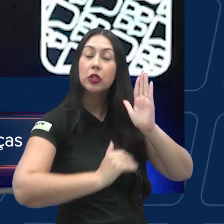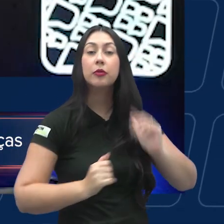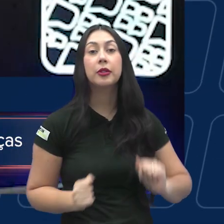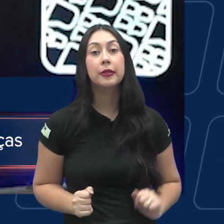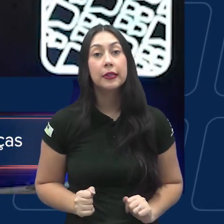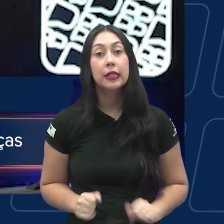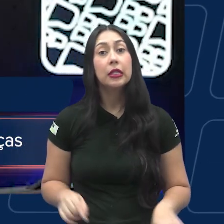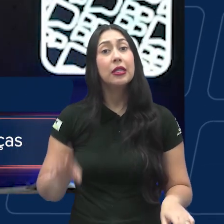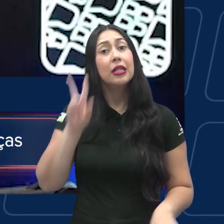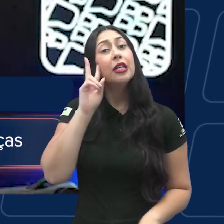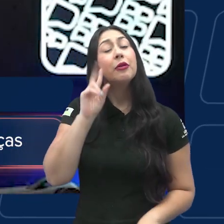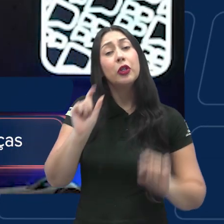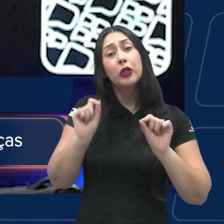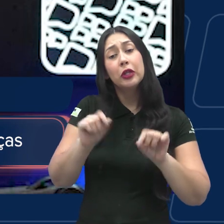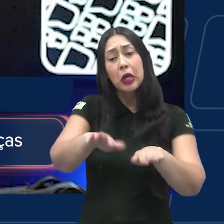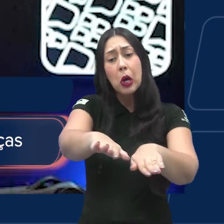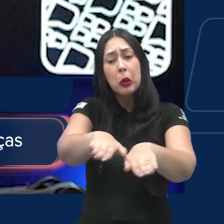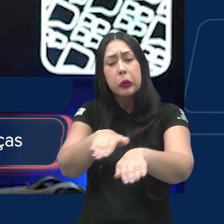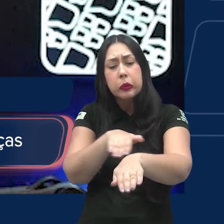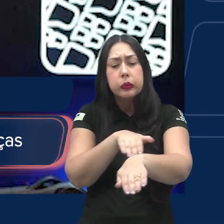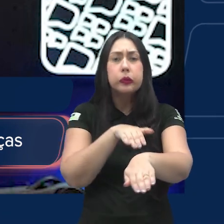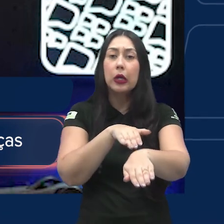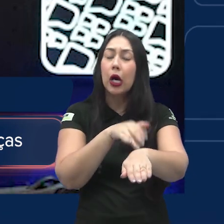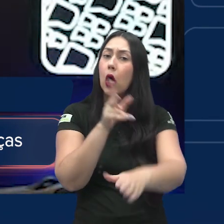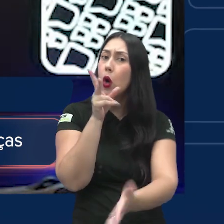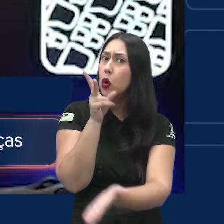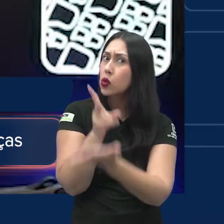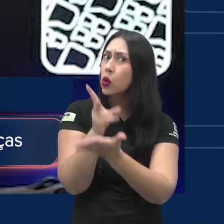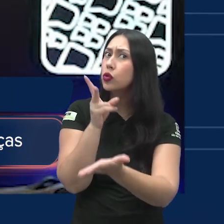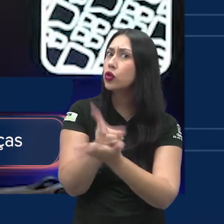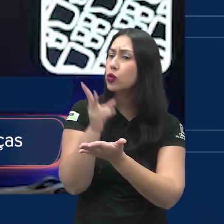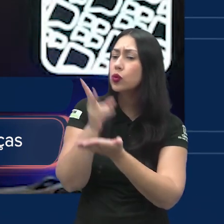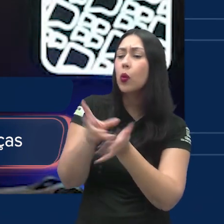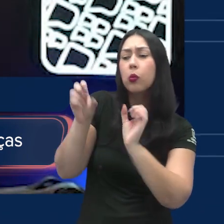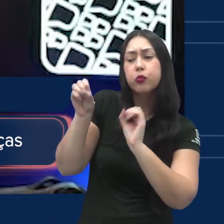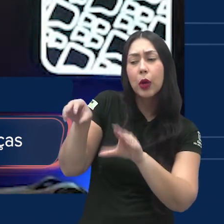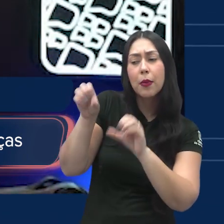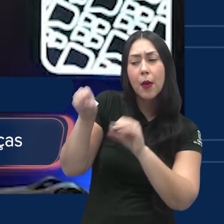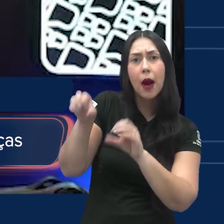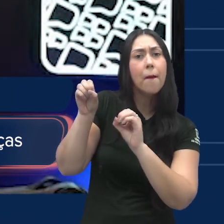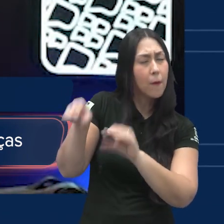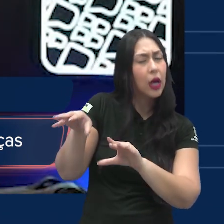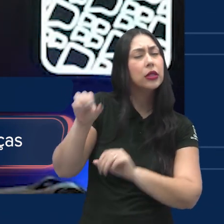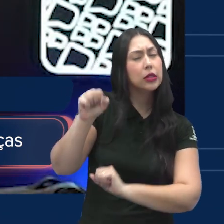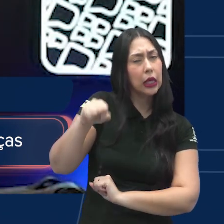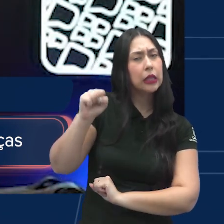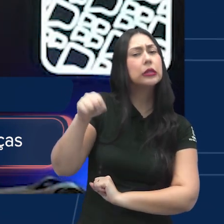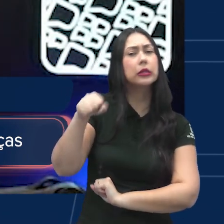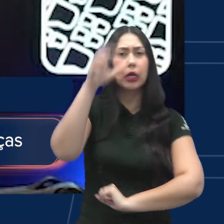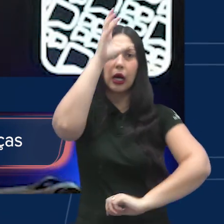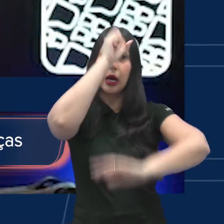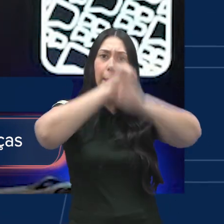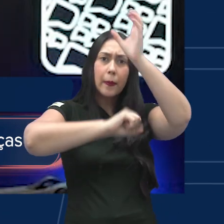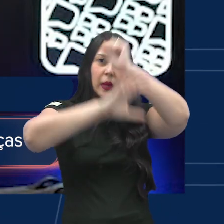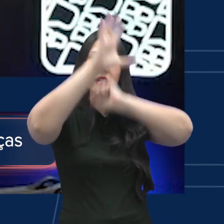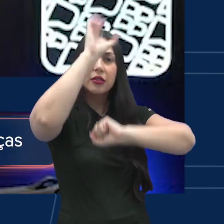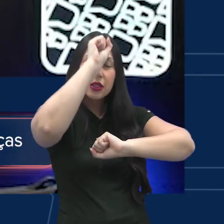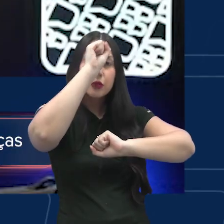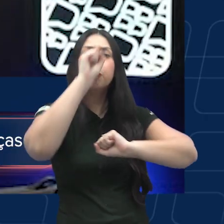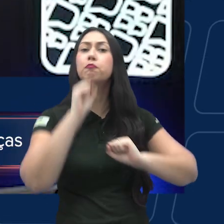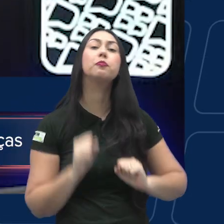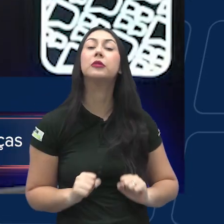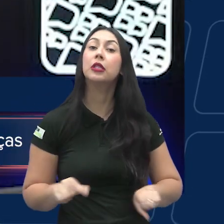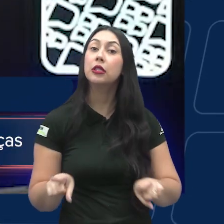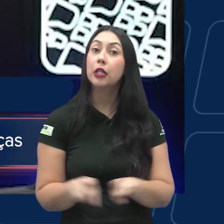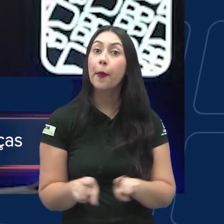exame. Lembrando que a manobra de baliza, ela continua sendo ministrada pelos instrutores, pelas autoescolas.